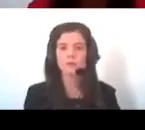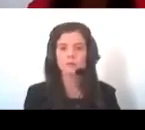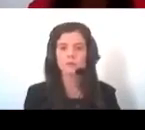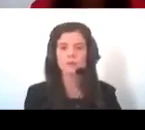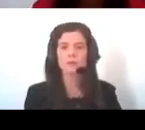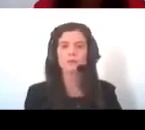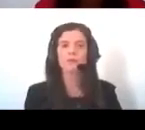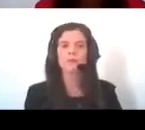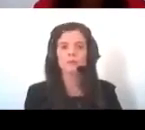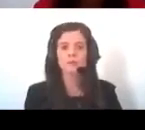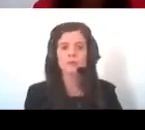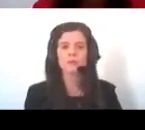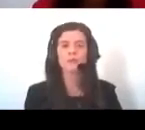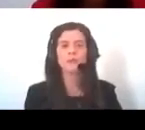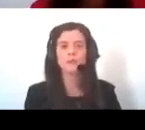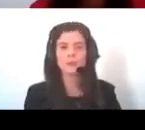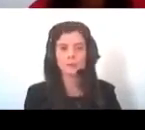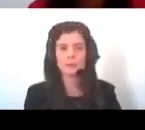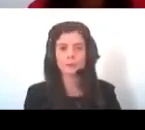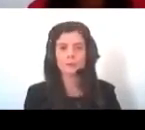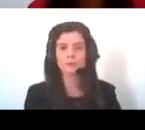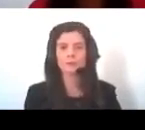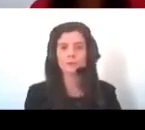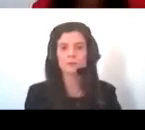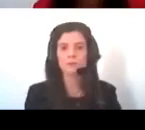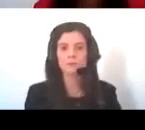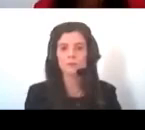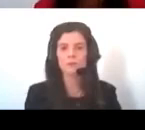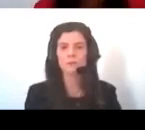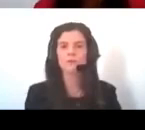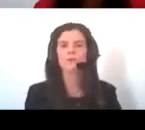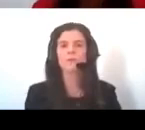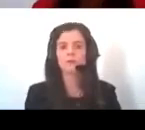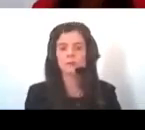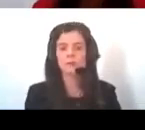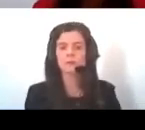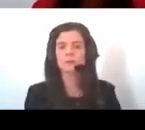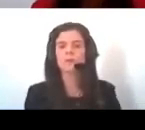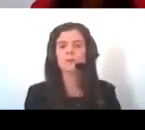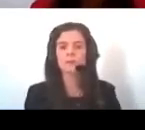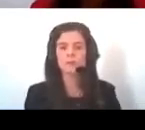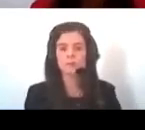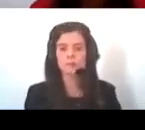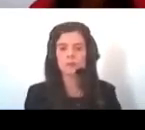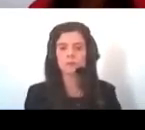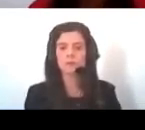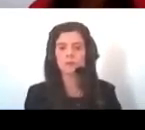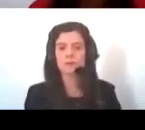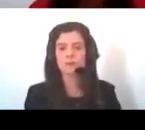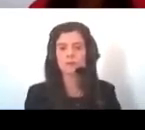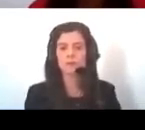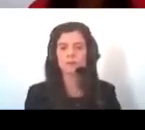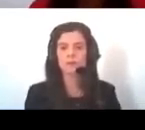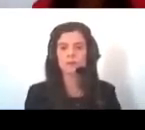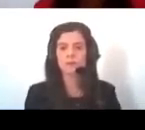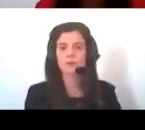associações de moradores de bairro, participa também do orçamento participativo da cidade e também conta com alguns